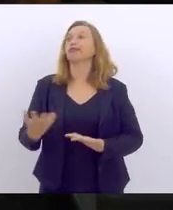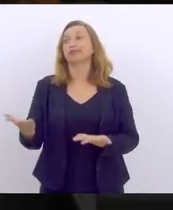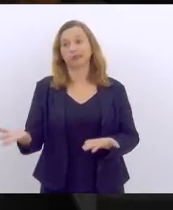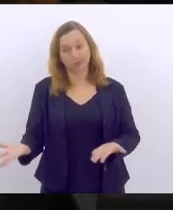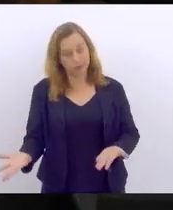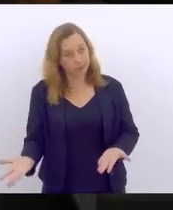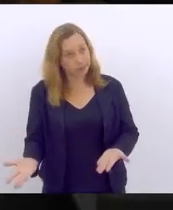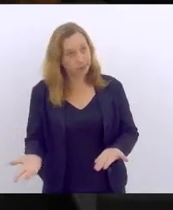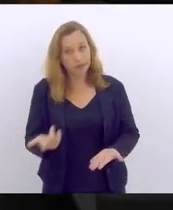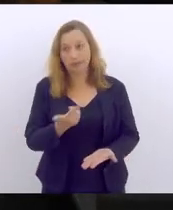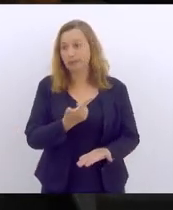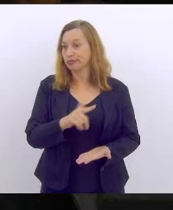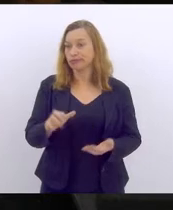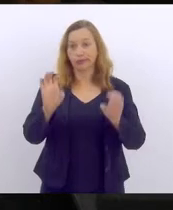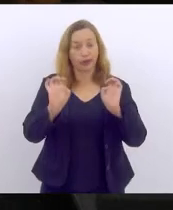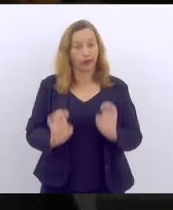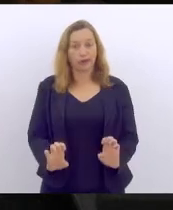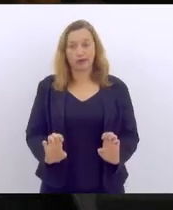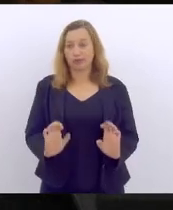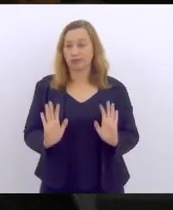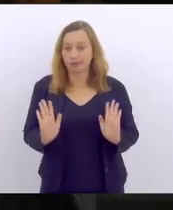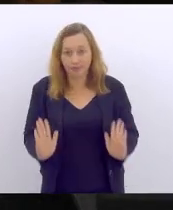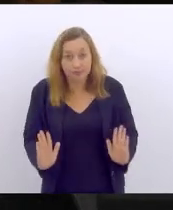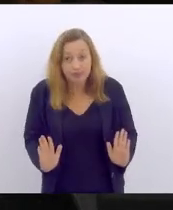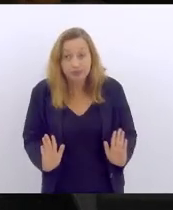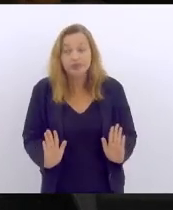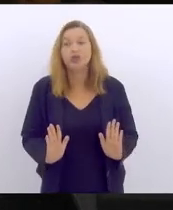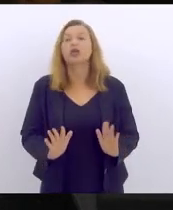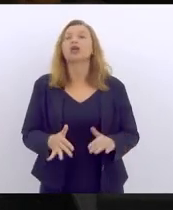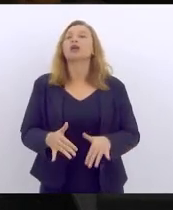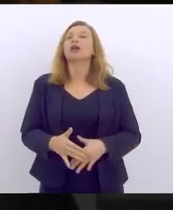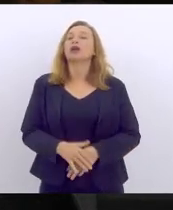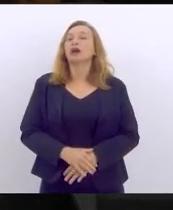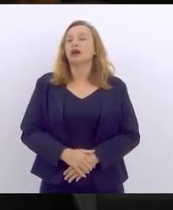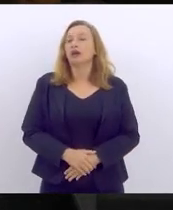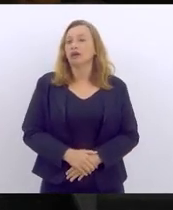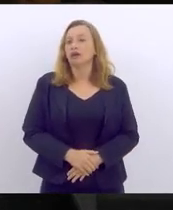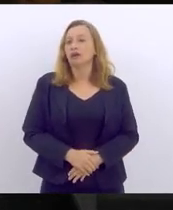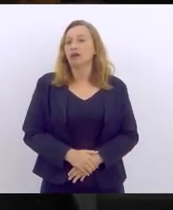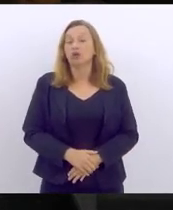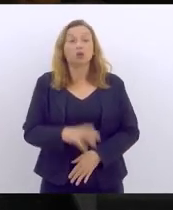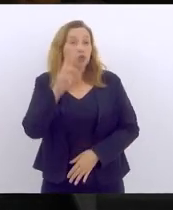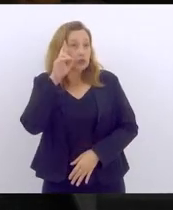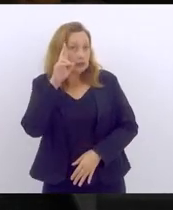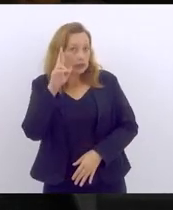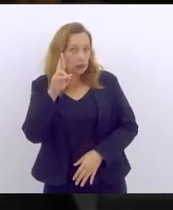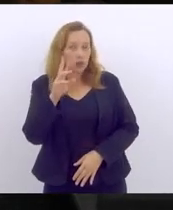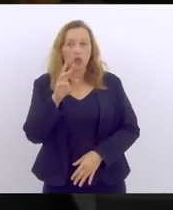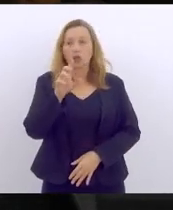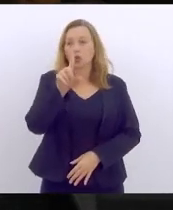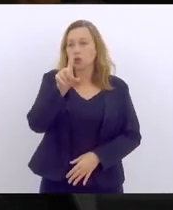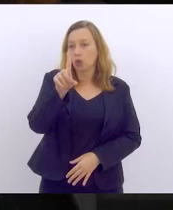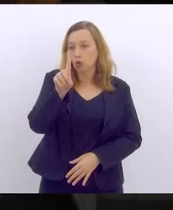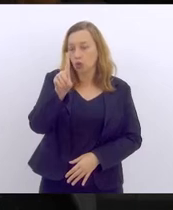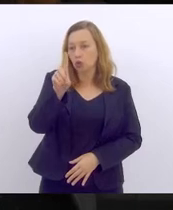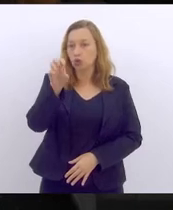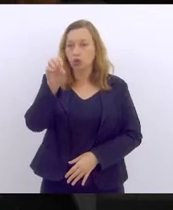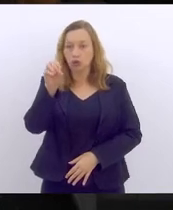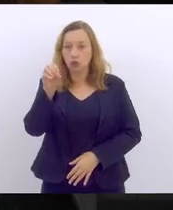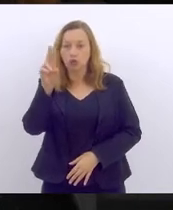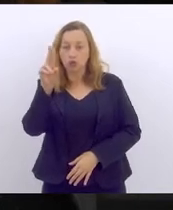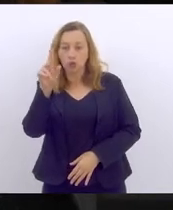a ético no mínimo no caso do Senhor Douglas Garcia que